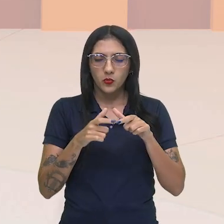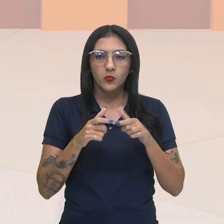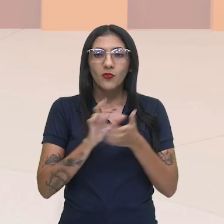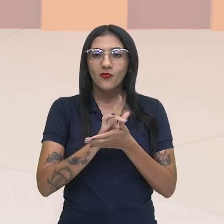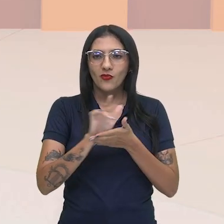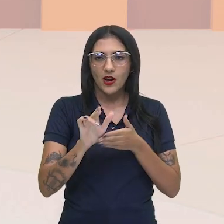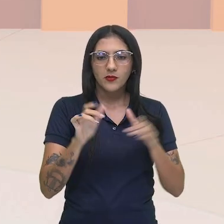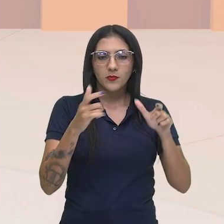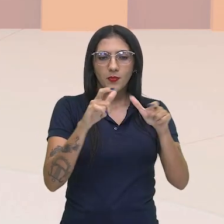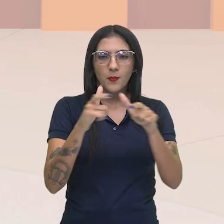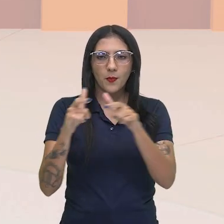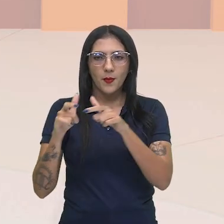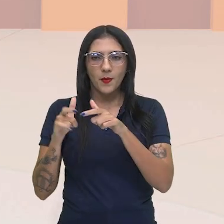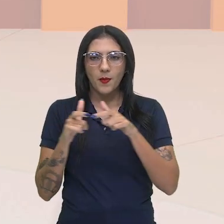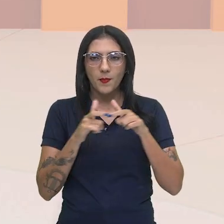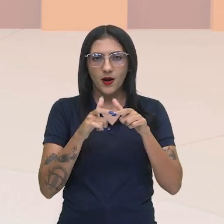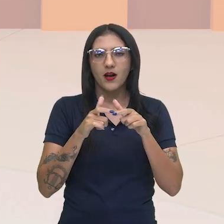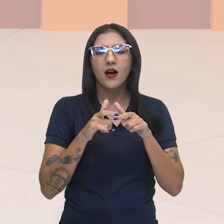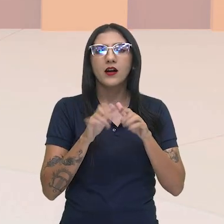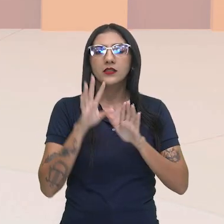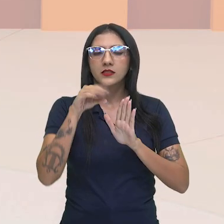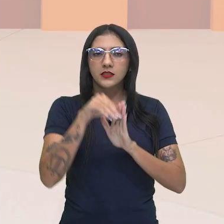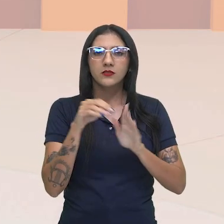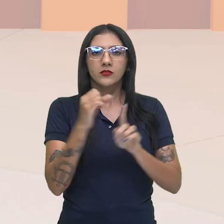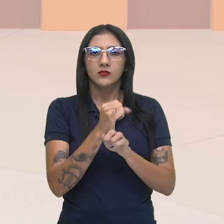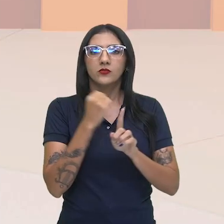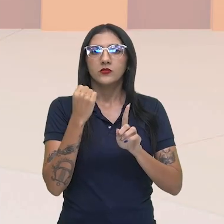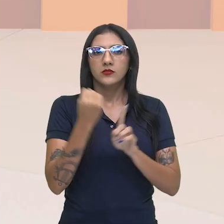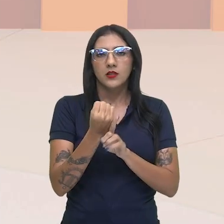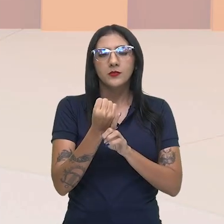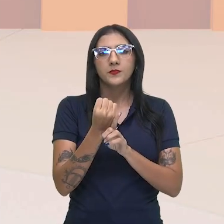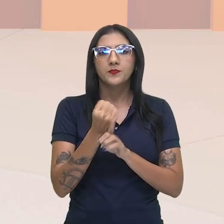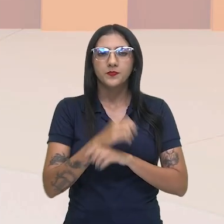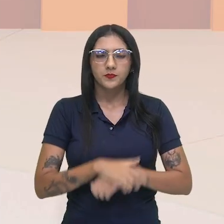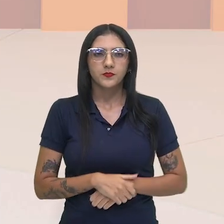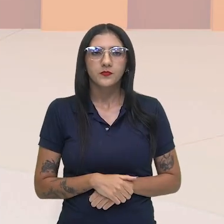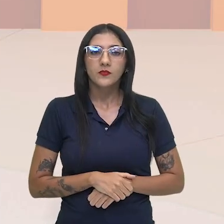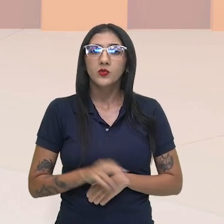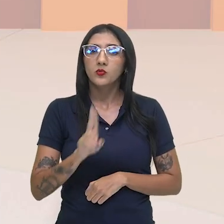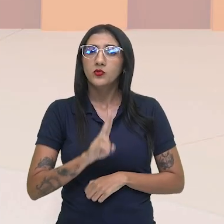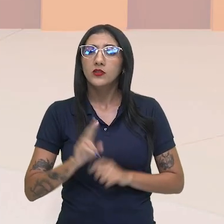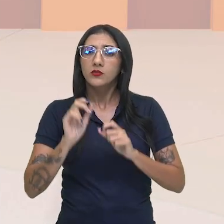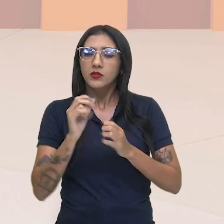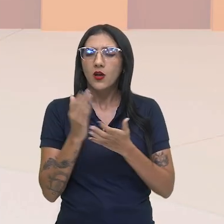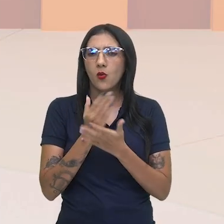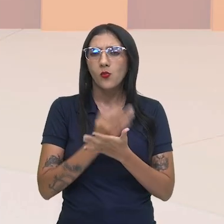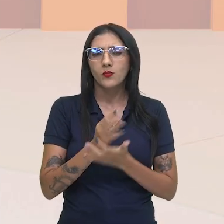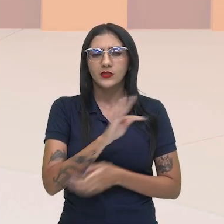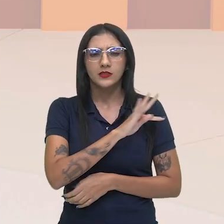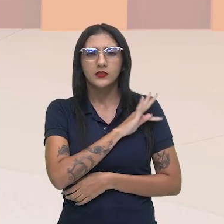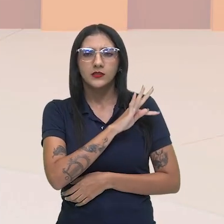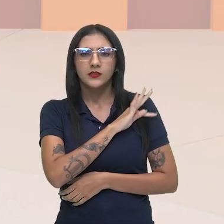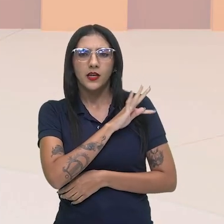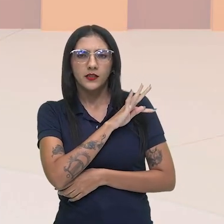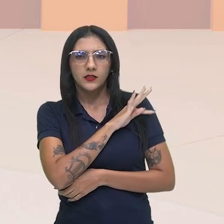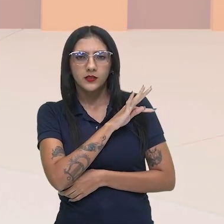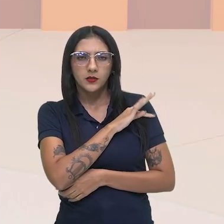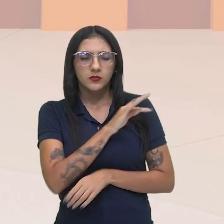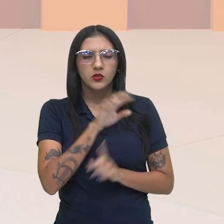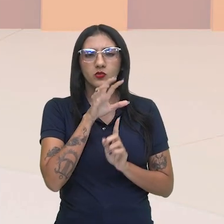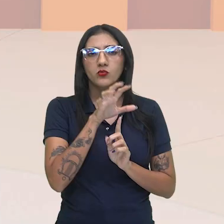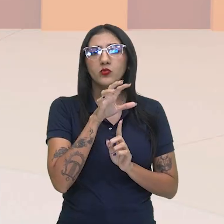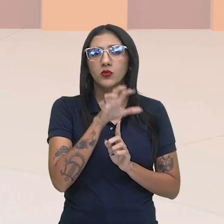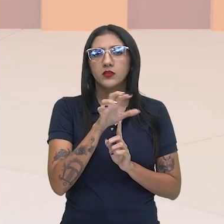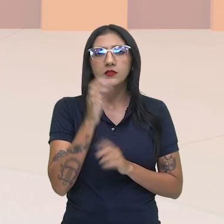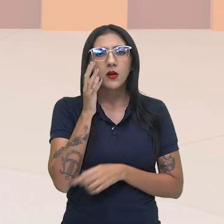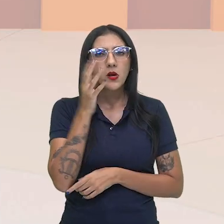pelos pequenos núcleos sociais por meio de uma aplicação de técnicas disciplinares que vão fazer